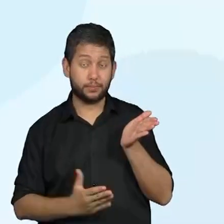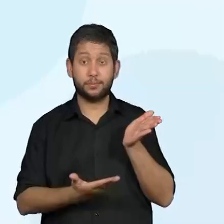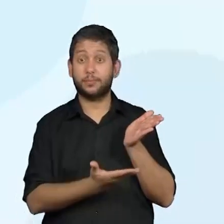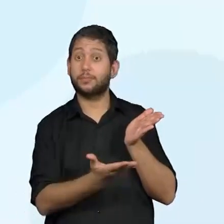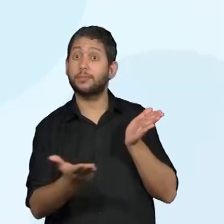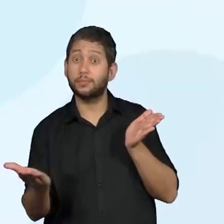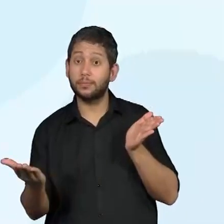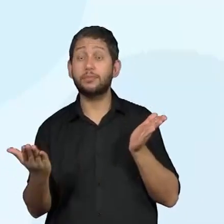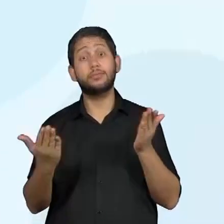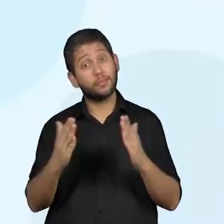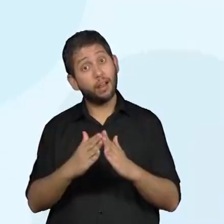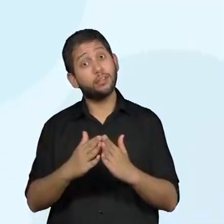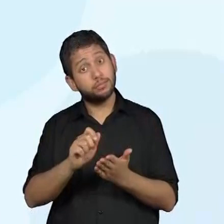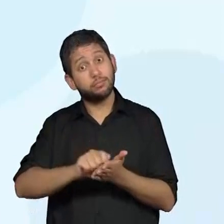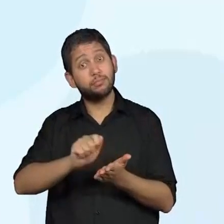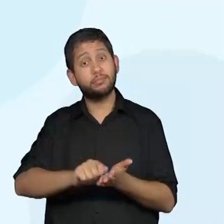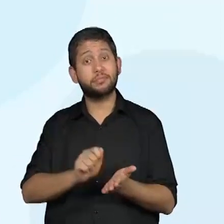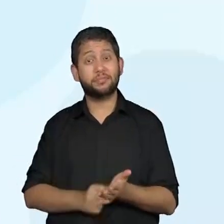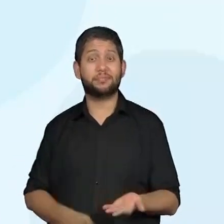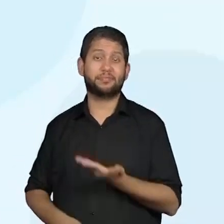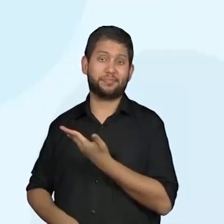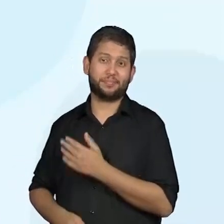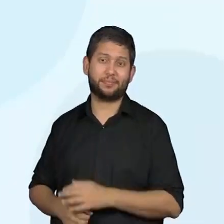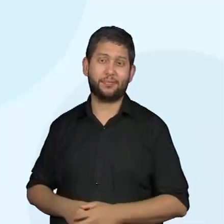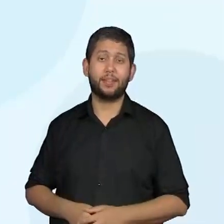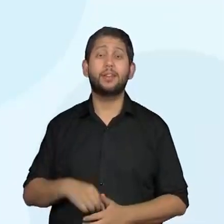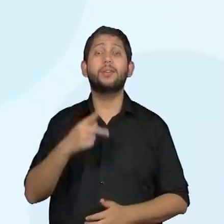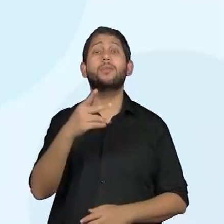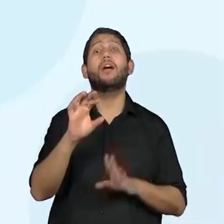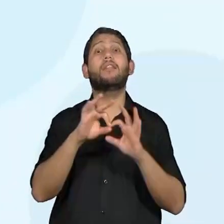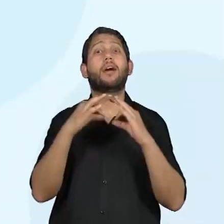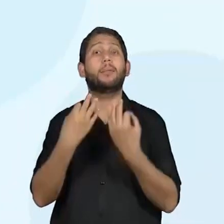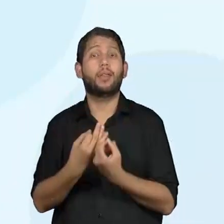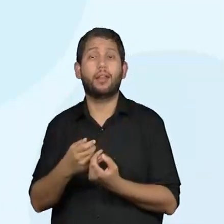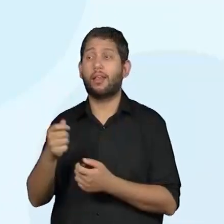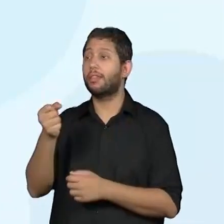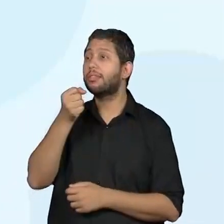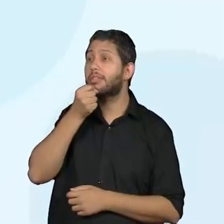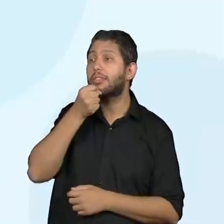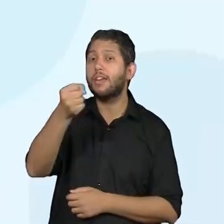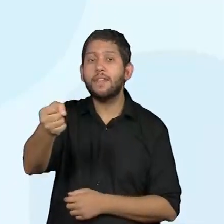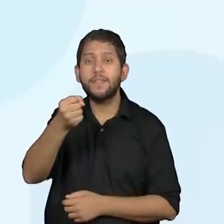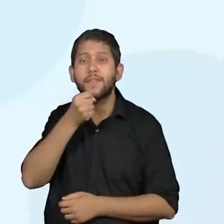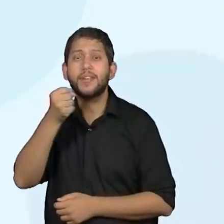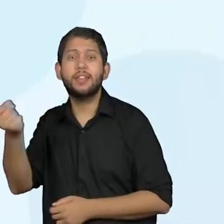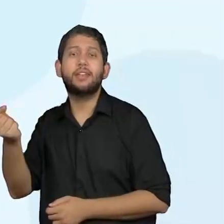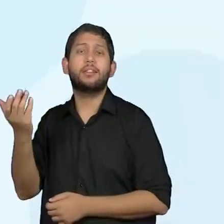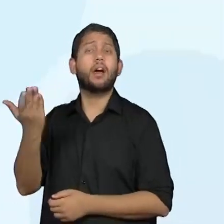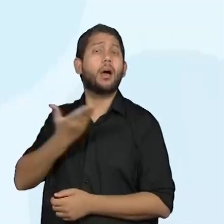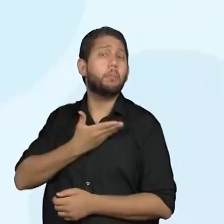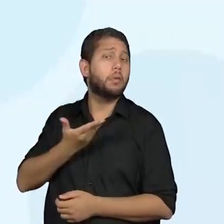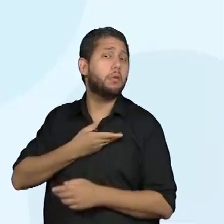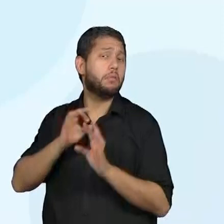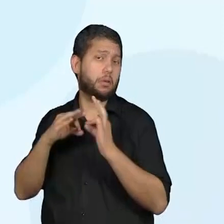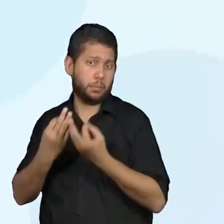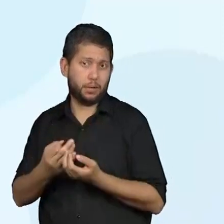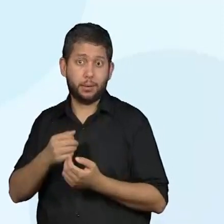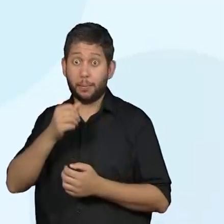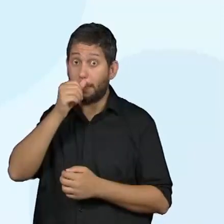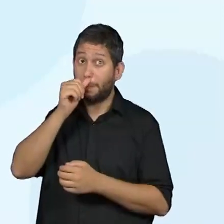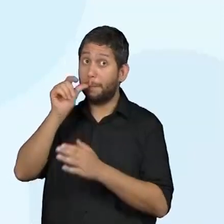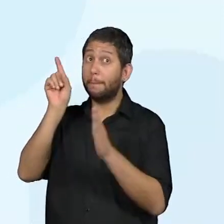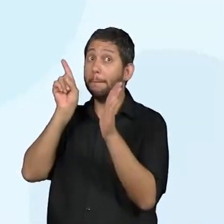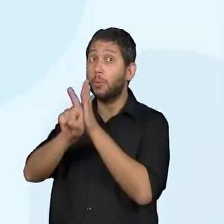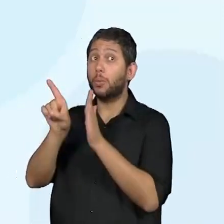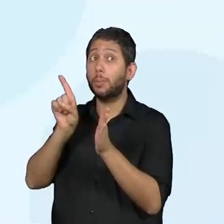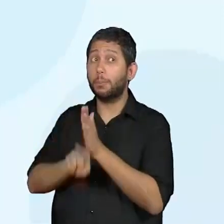vocês de casa. Entreviste seus familiares ou outros adultos próximos a você. Faça as